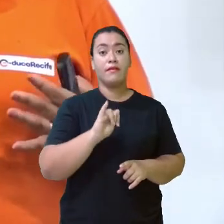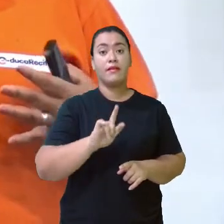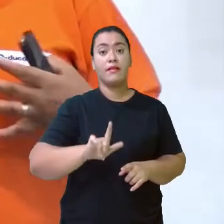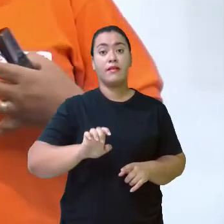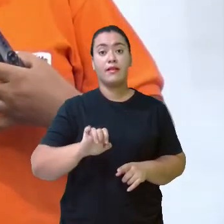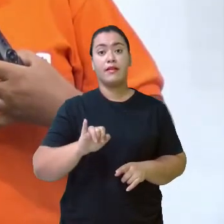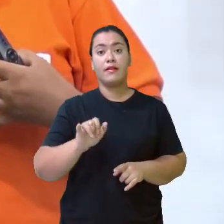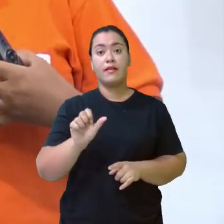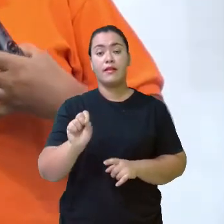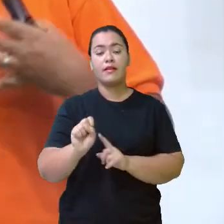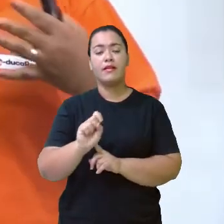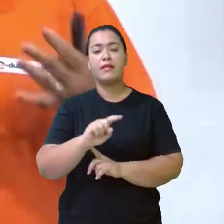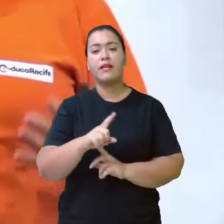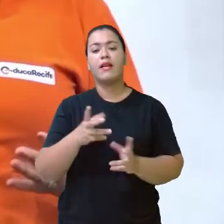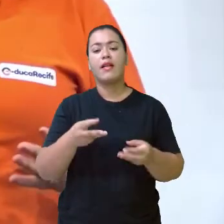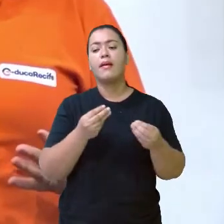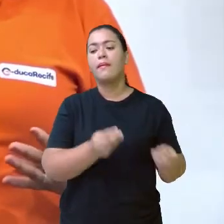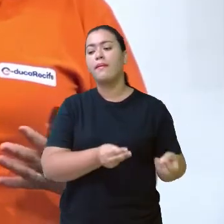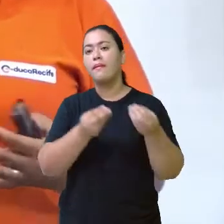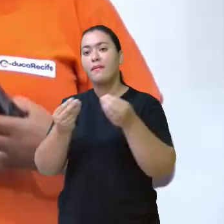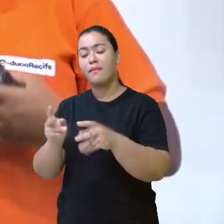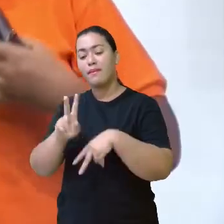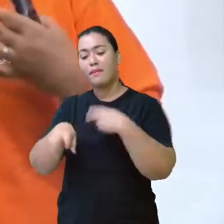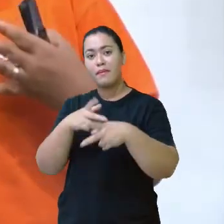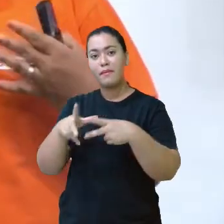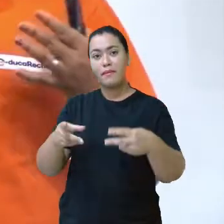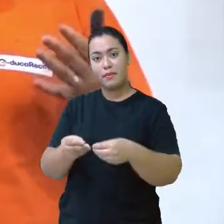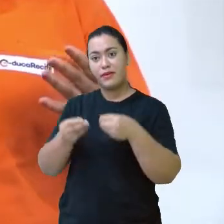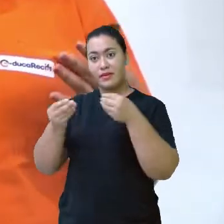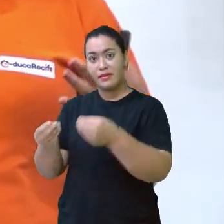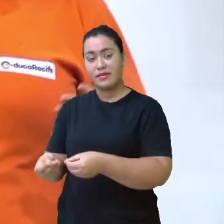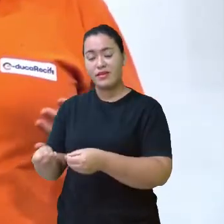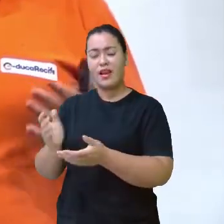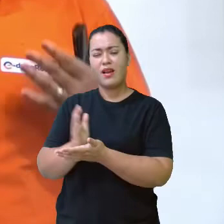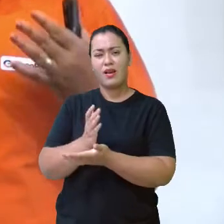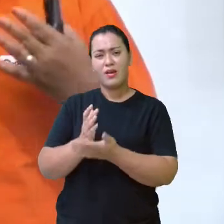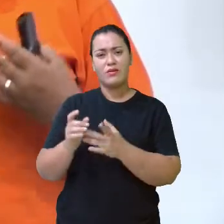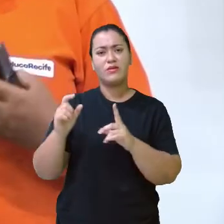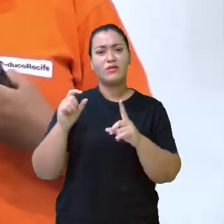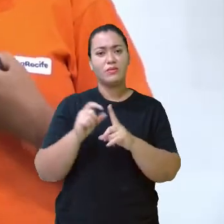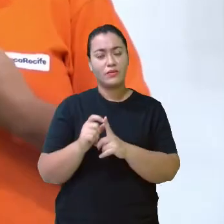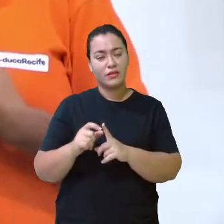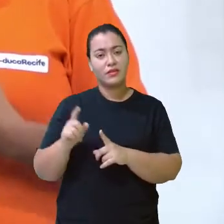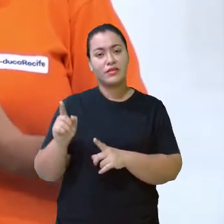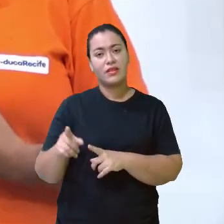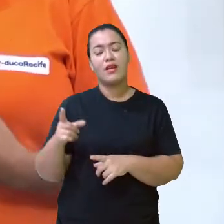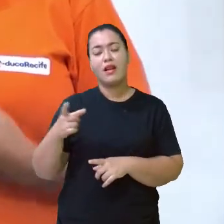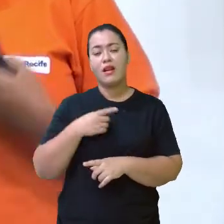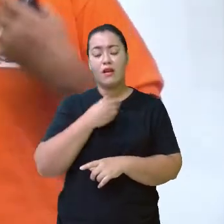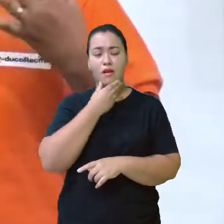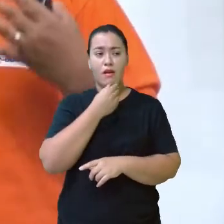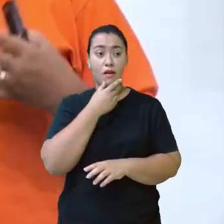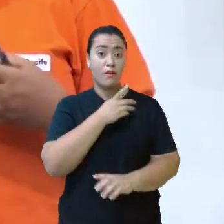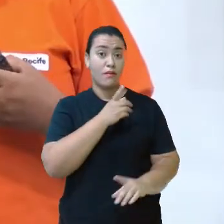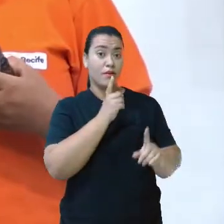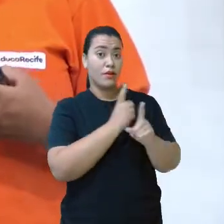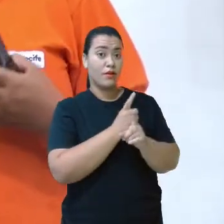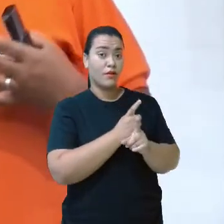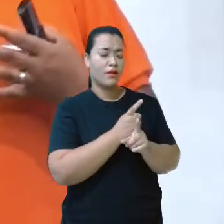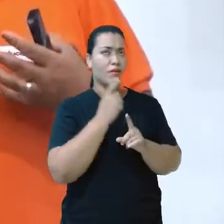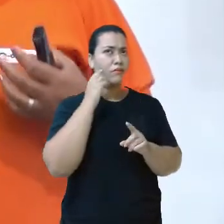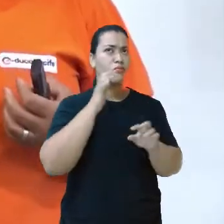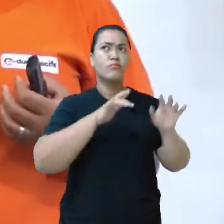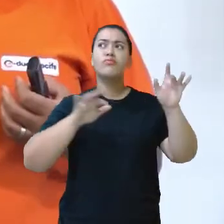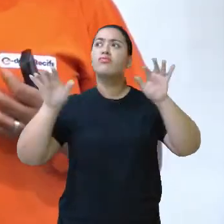queria presentear a Cibele com algumas palavras que ele encontrou flutuando e